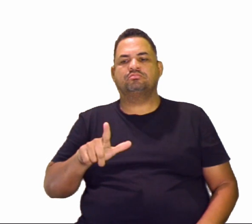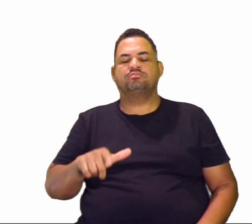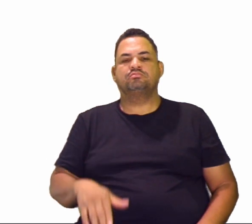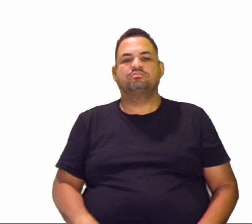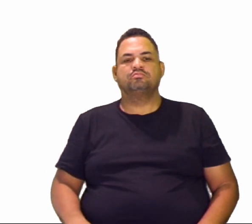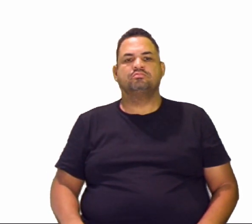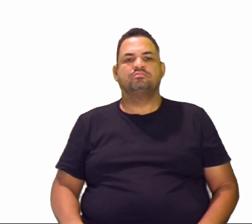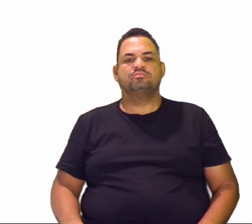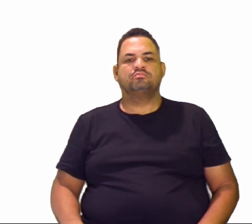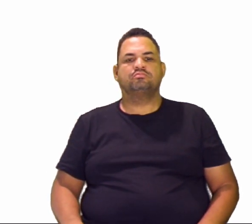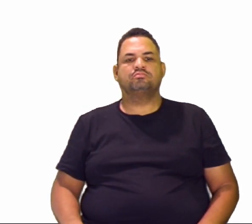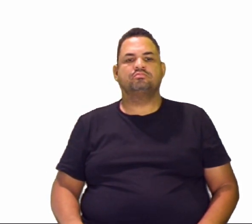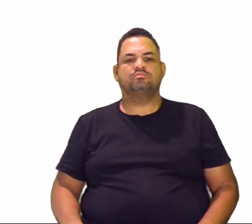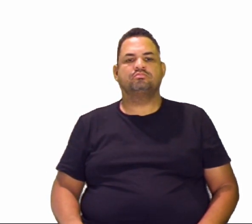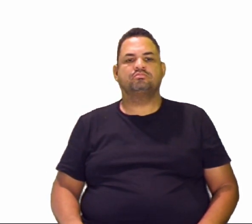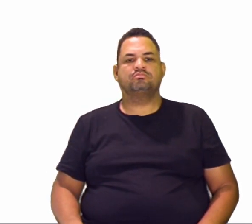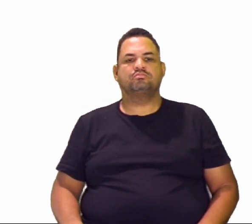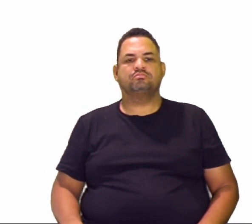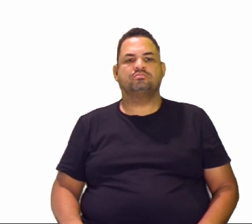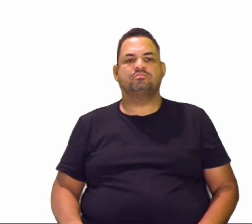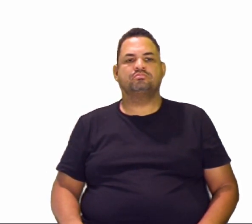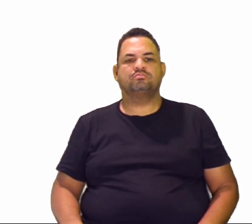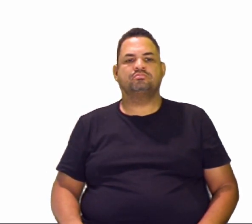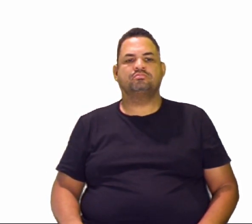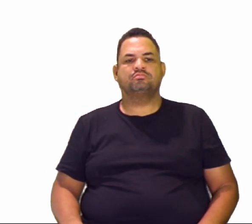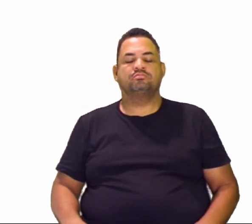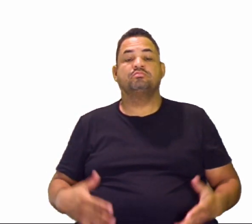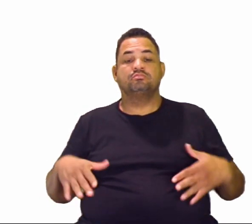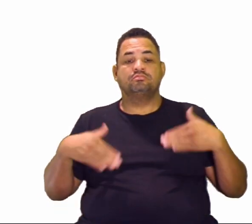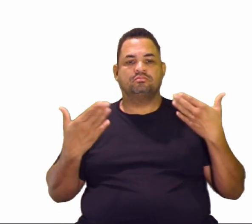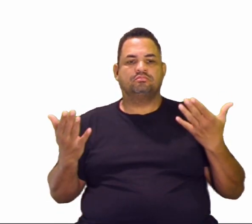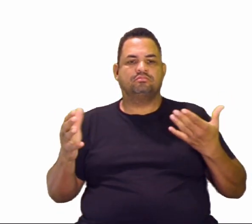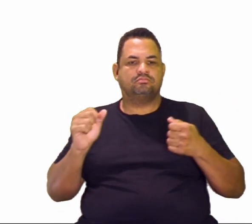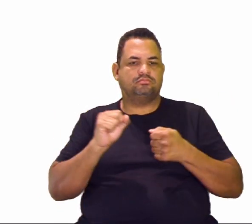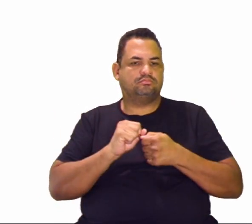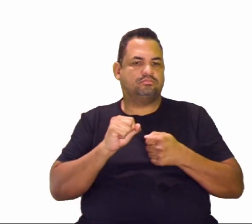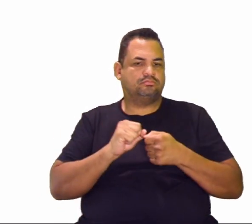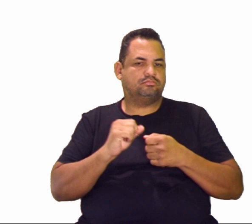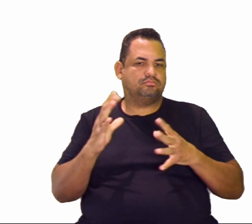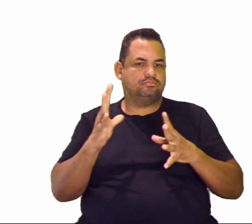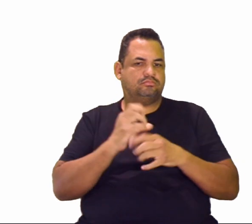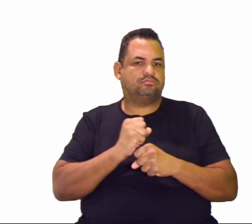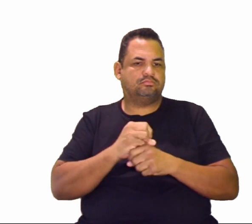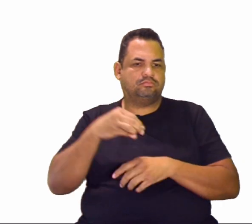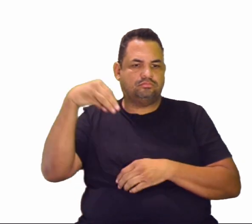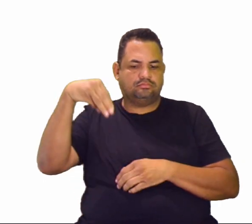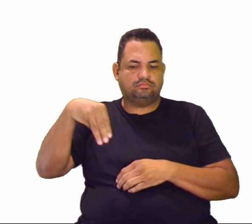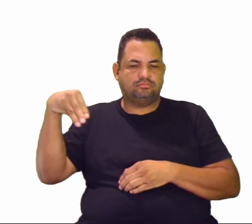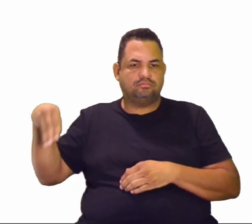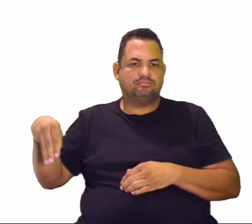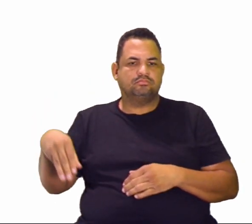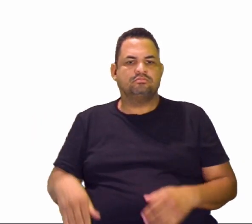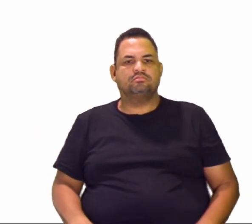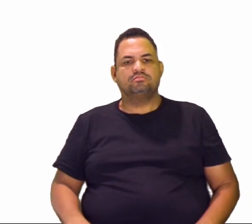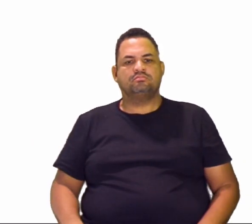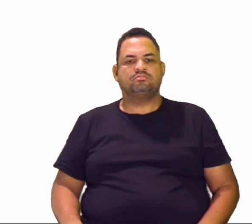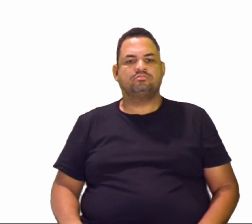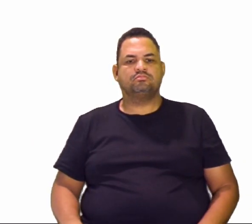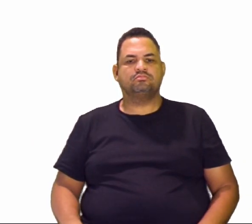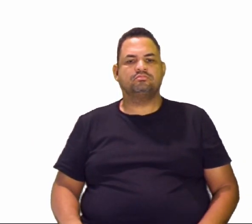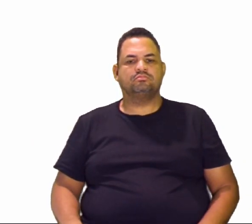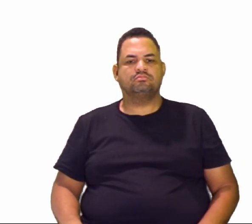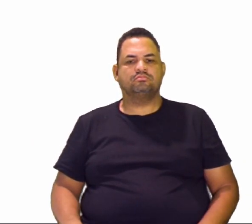assim, olha só, ao calcular a massa molar